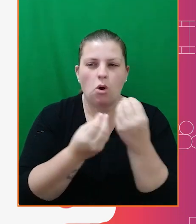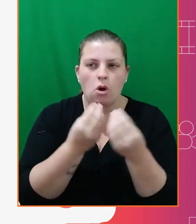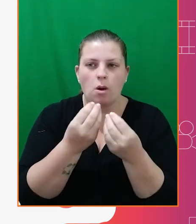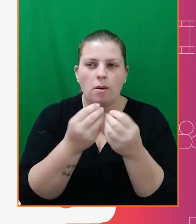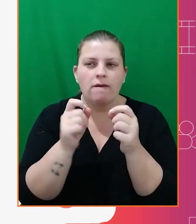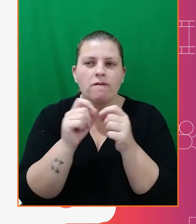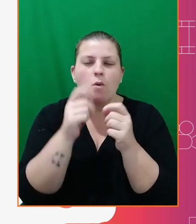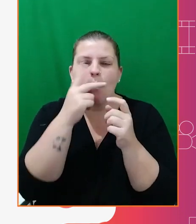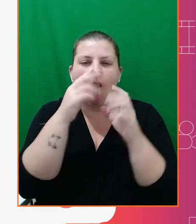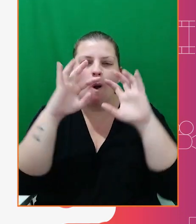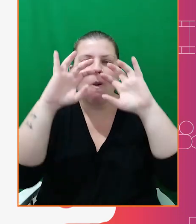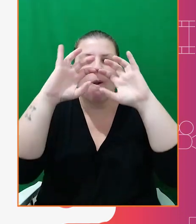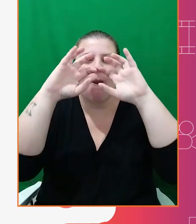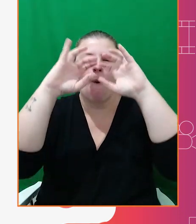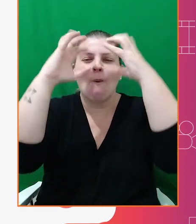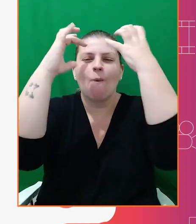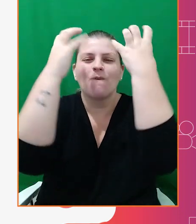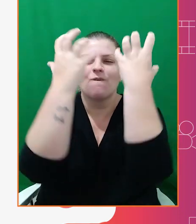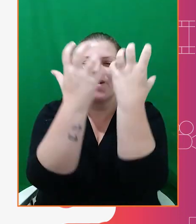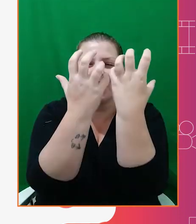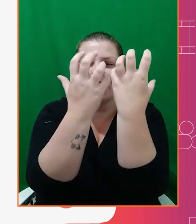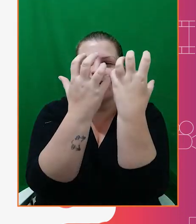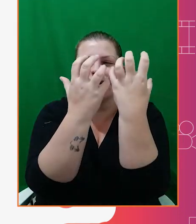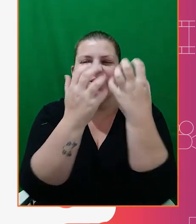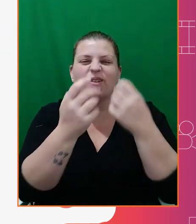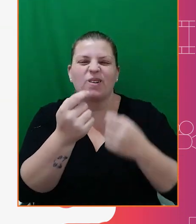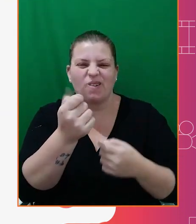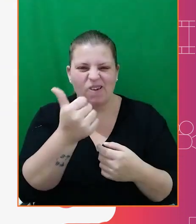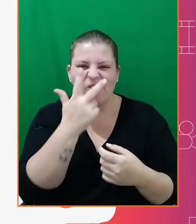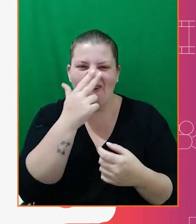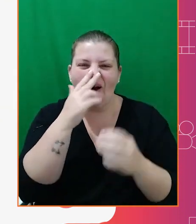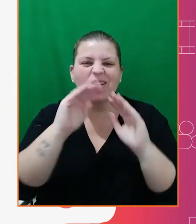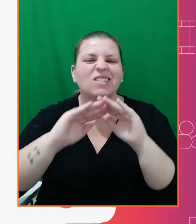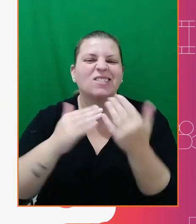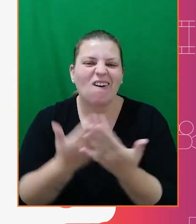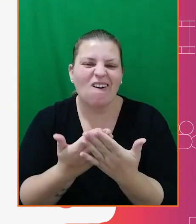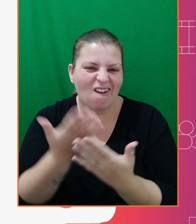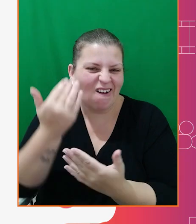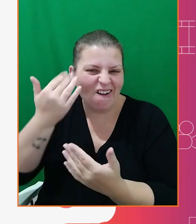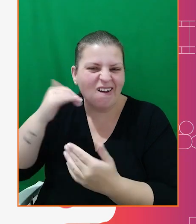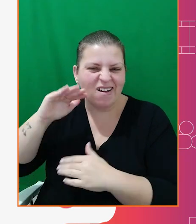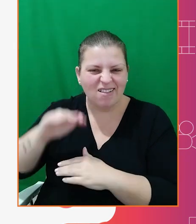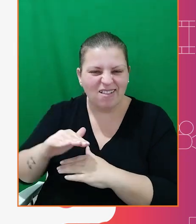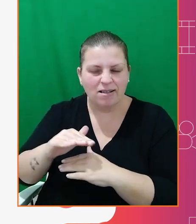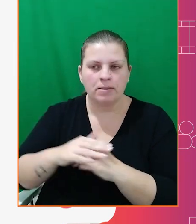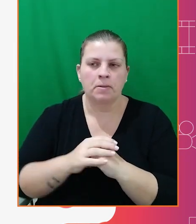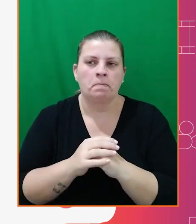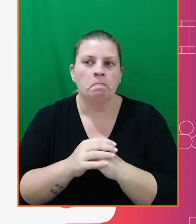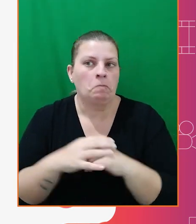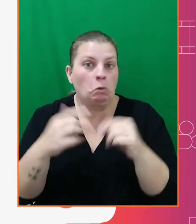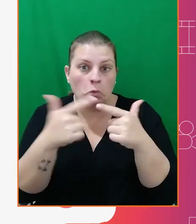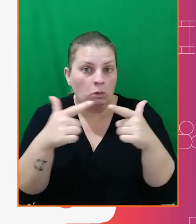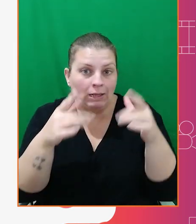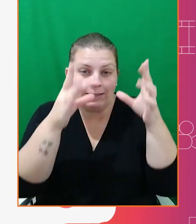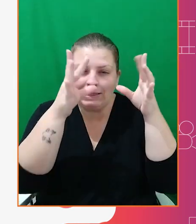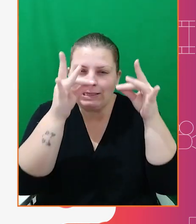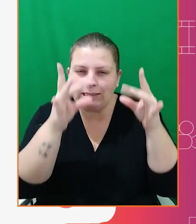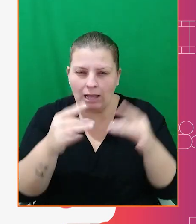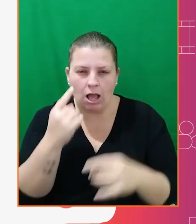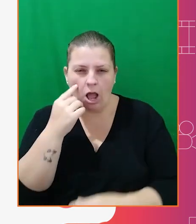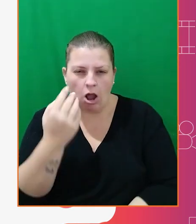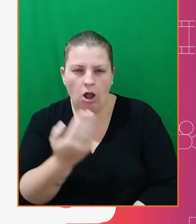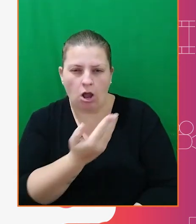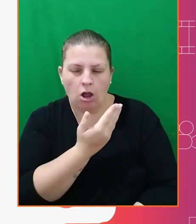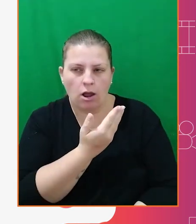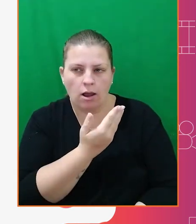nuvenzinhas, próximas àquelas que a gente desenha na escola. Perceba que aqui eu não detalhei muito, e eu só deixei mais forte